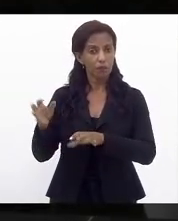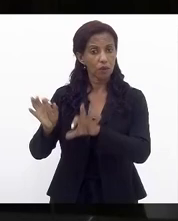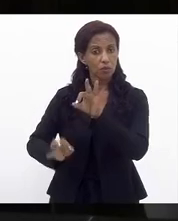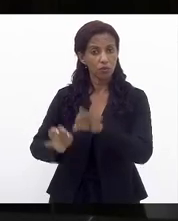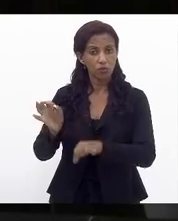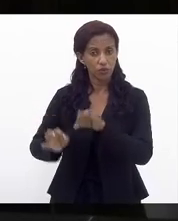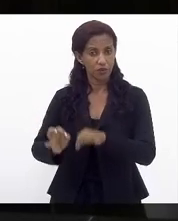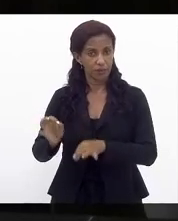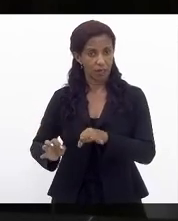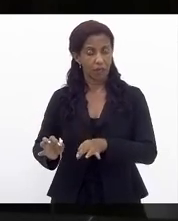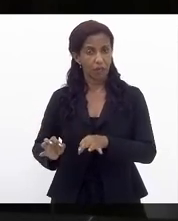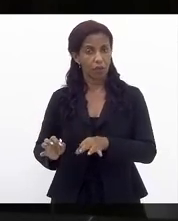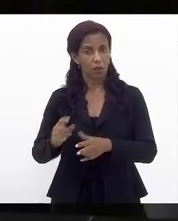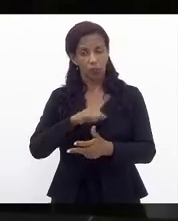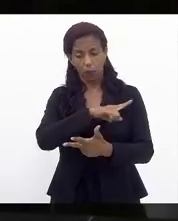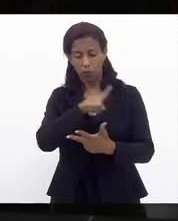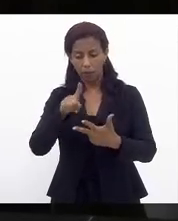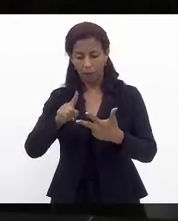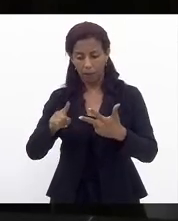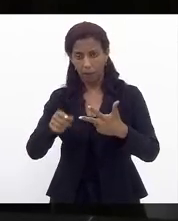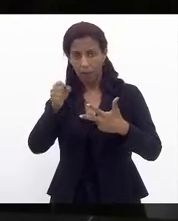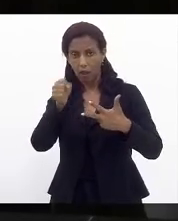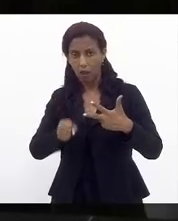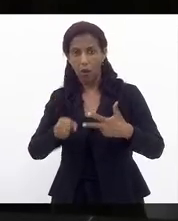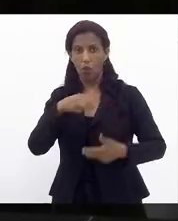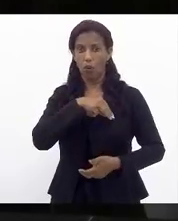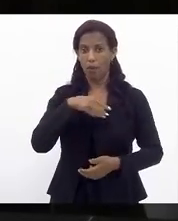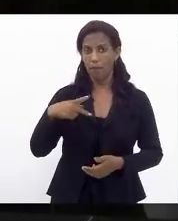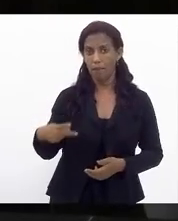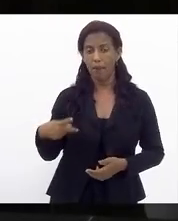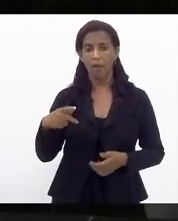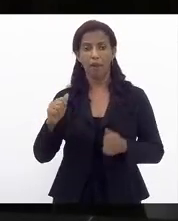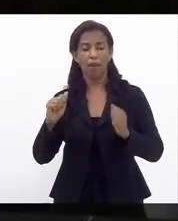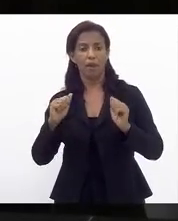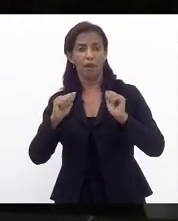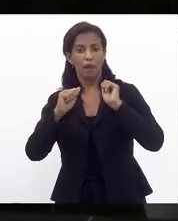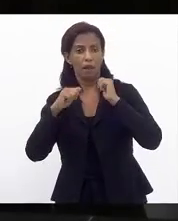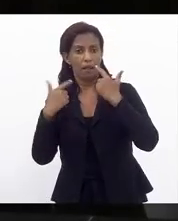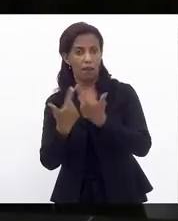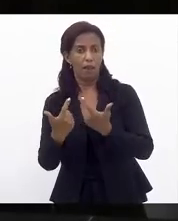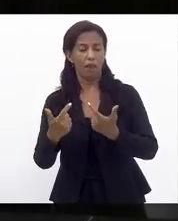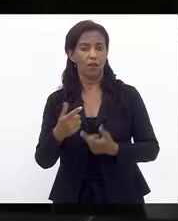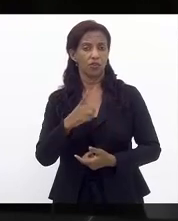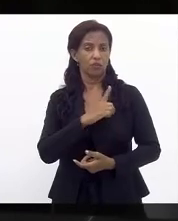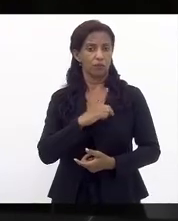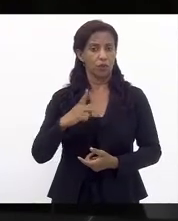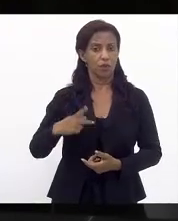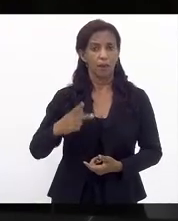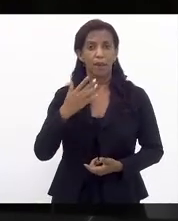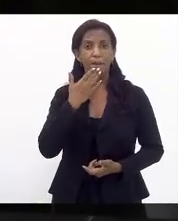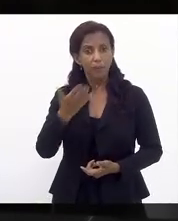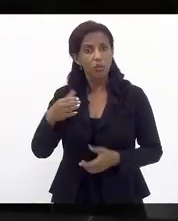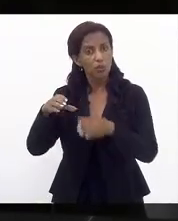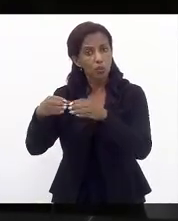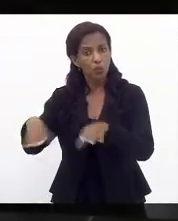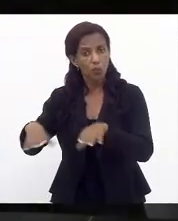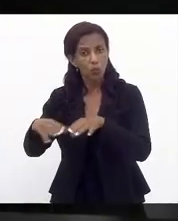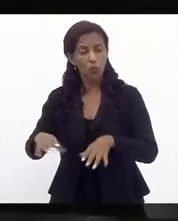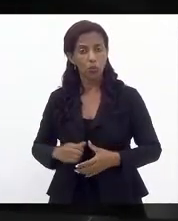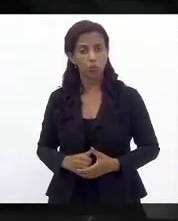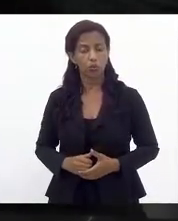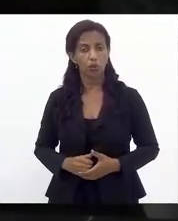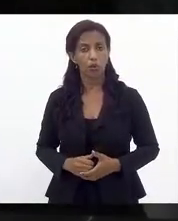judiciário poder judiciário poder o Ministério Público Assembleia defensoria pediram concursos